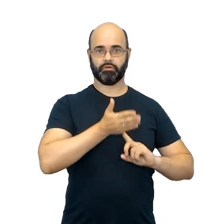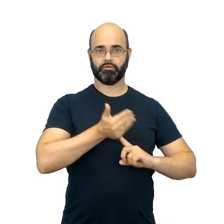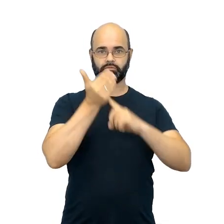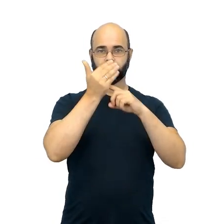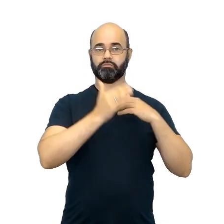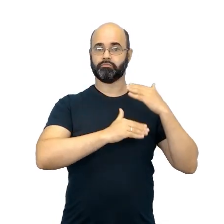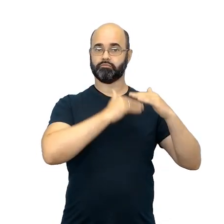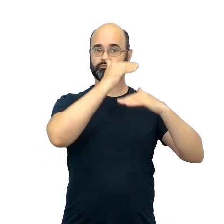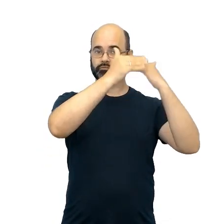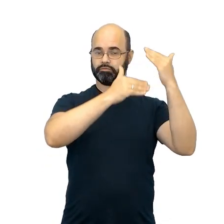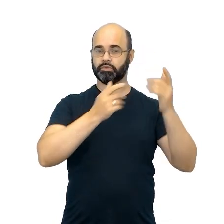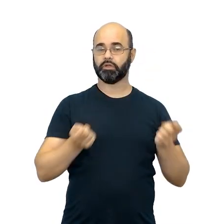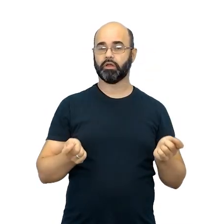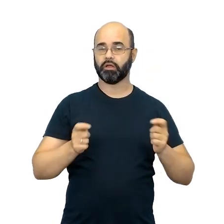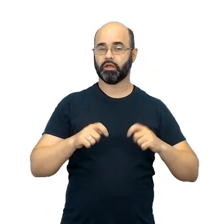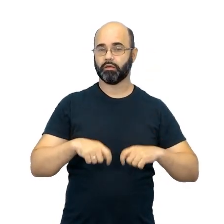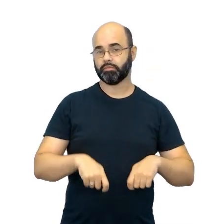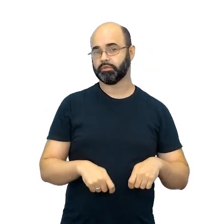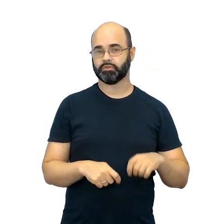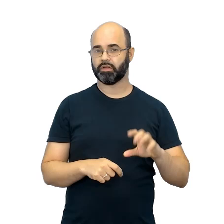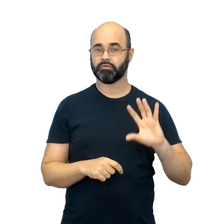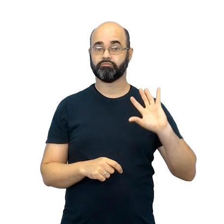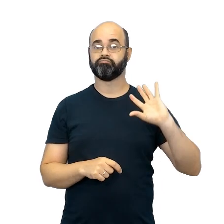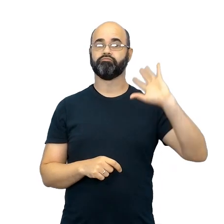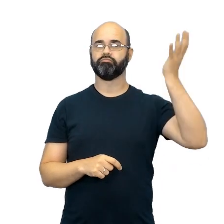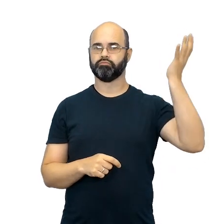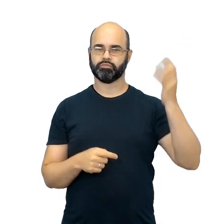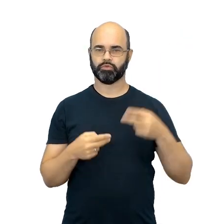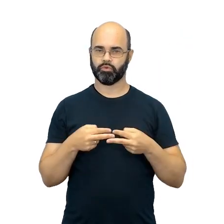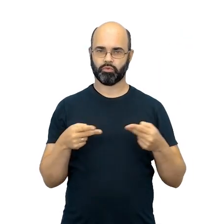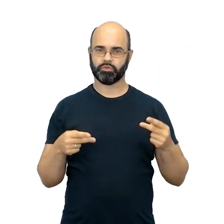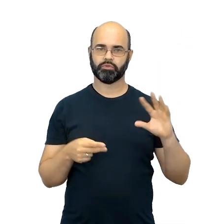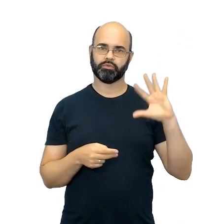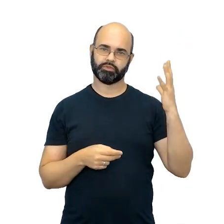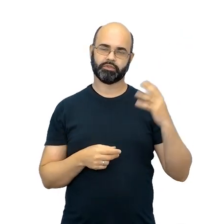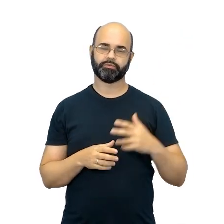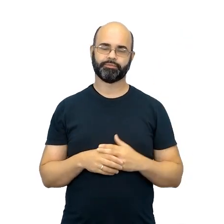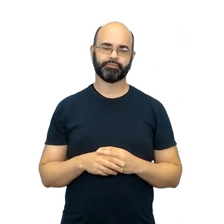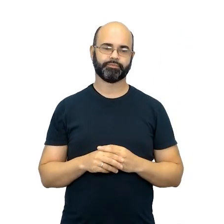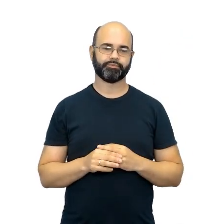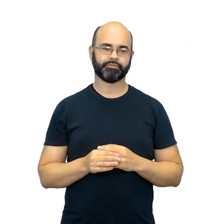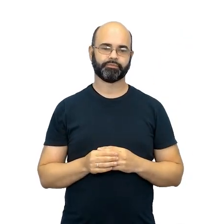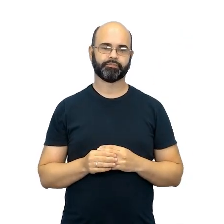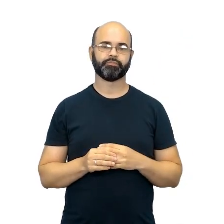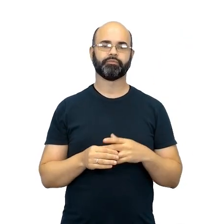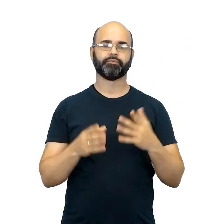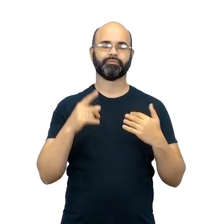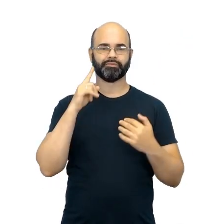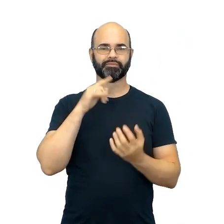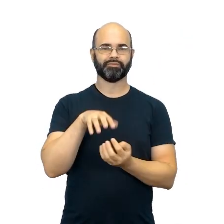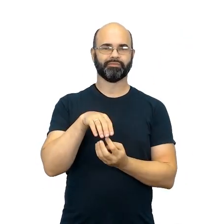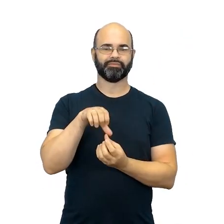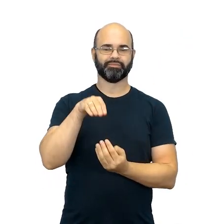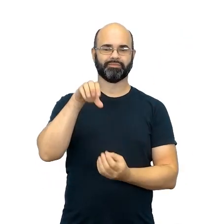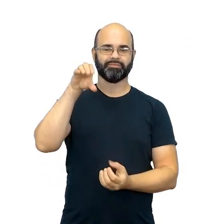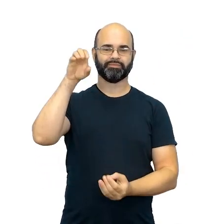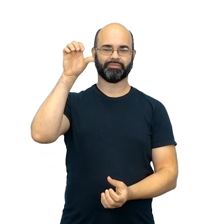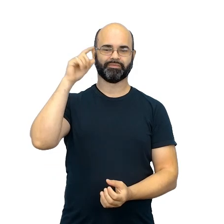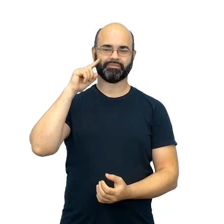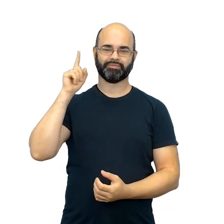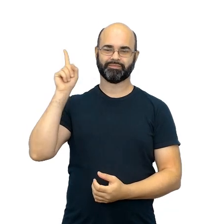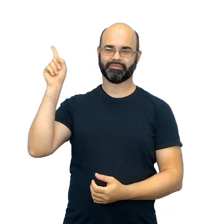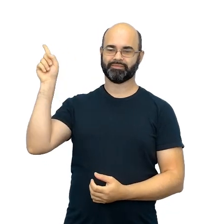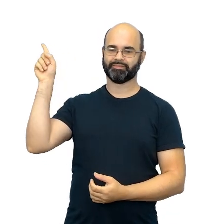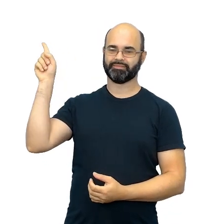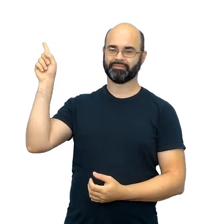de capacidade para acontecer essas coisas, né? O cartaz, aí, né, para apresentar isso, como